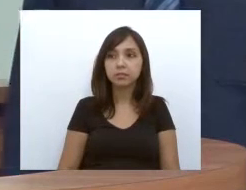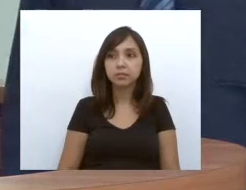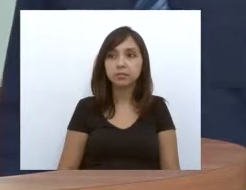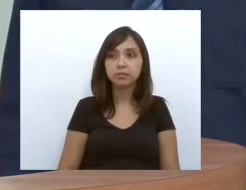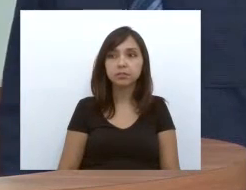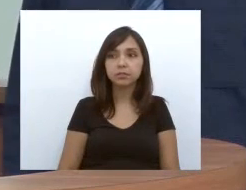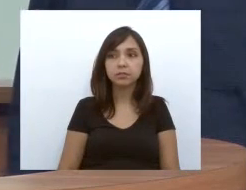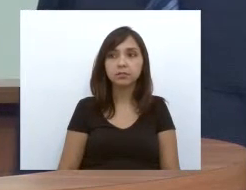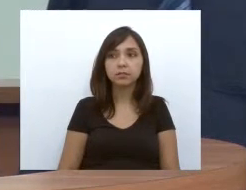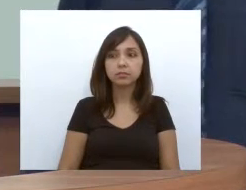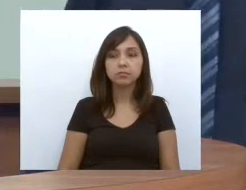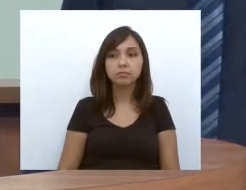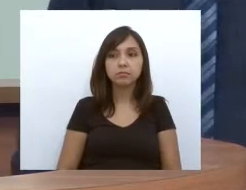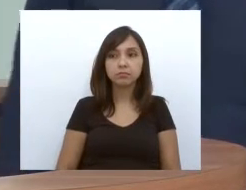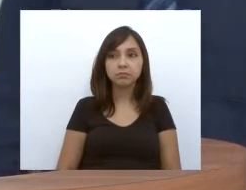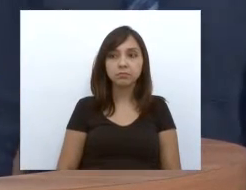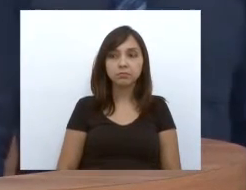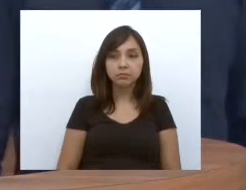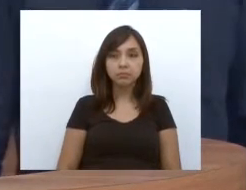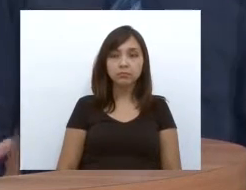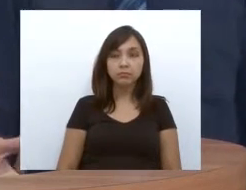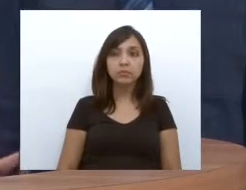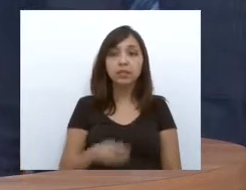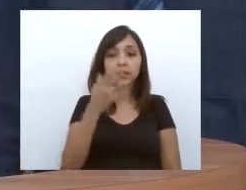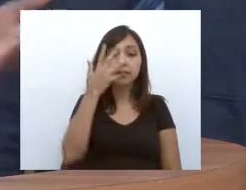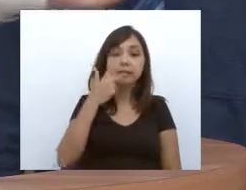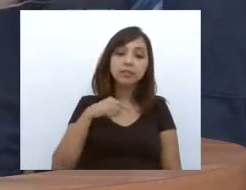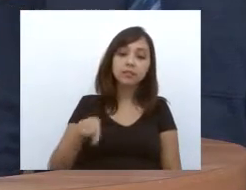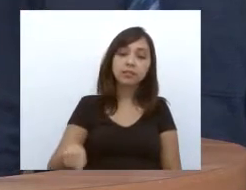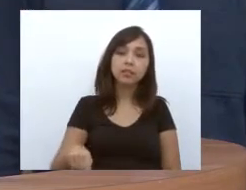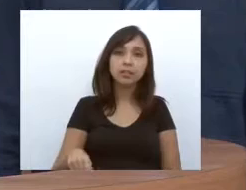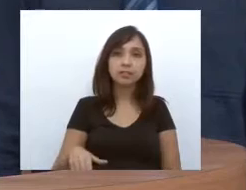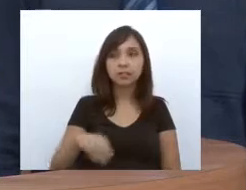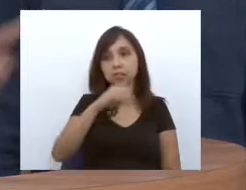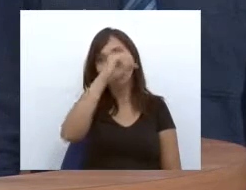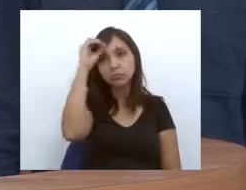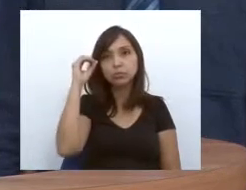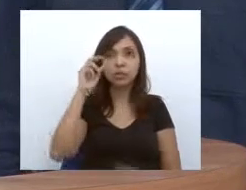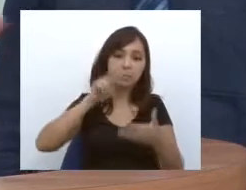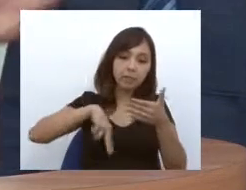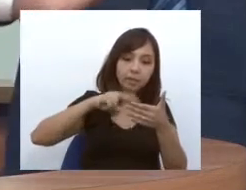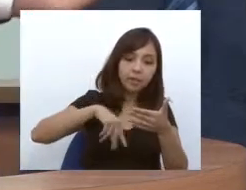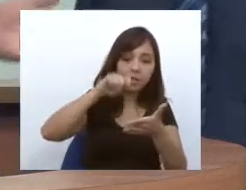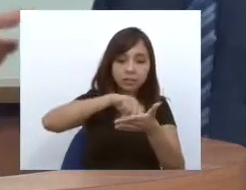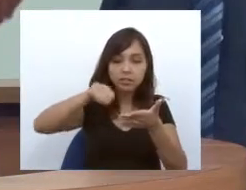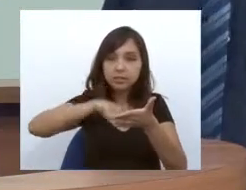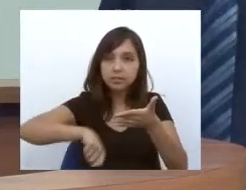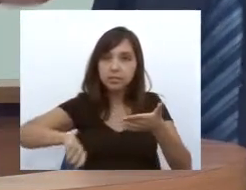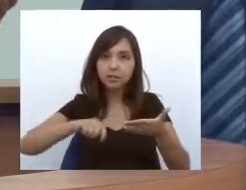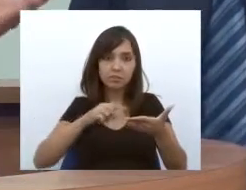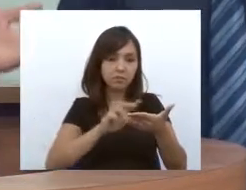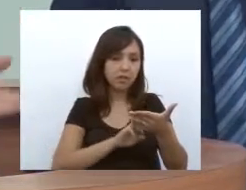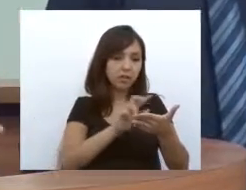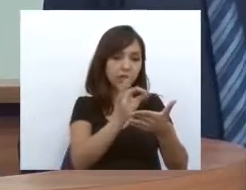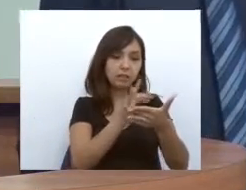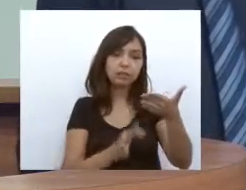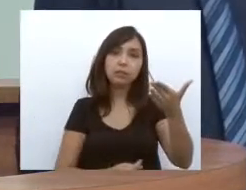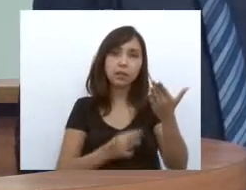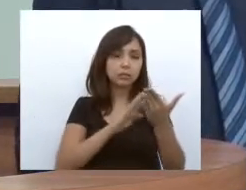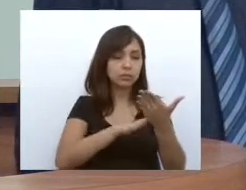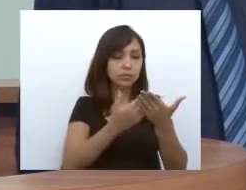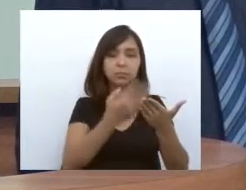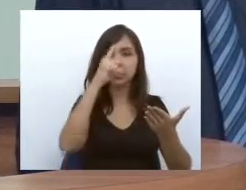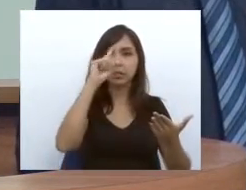progressão continuada. Uma criança sem saber ler e escrever, sem interpretar um texto.